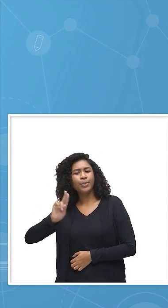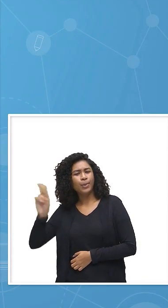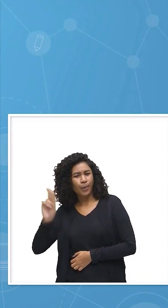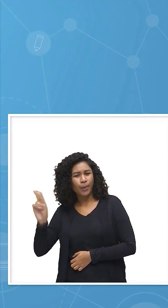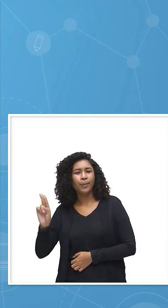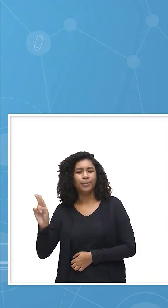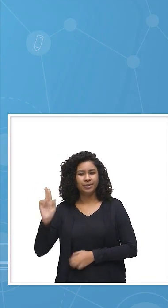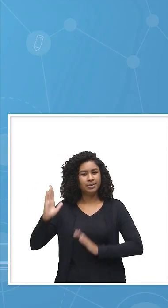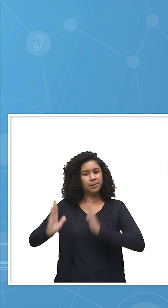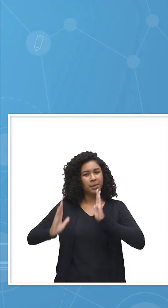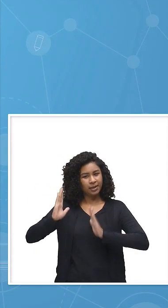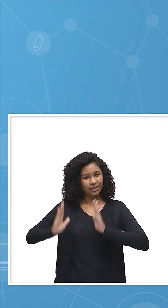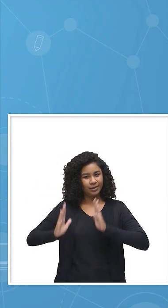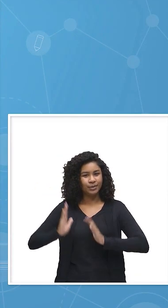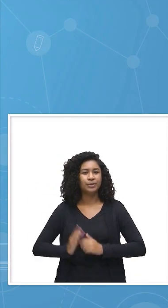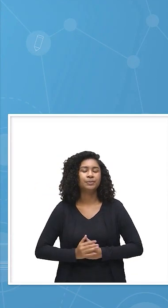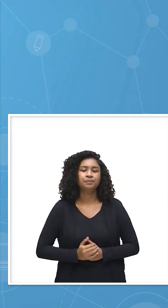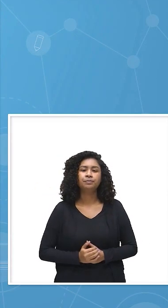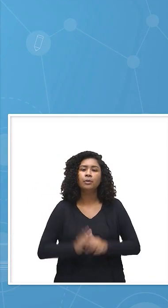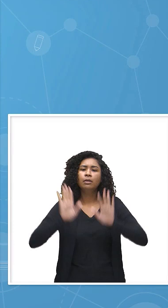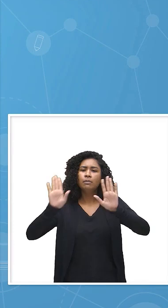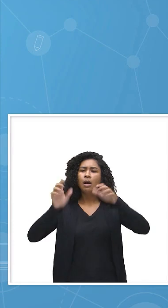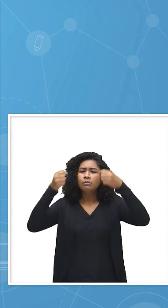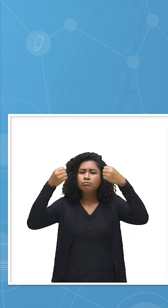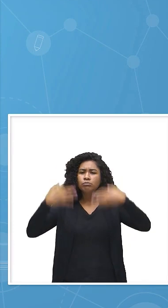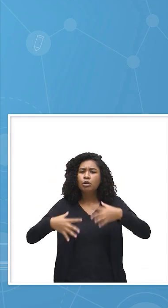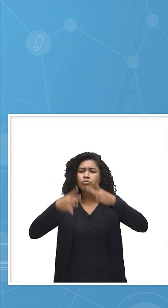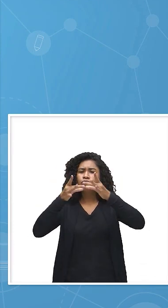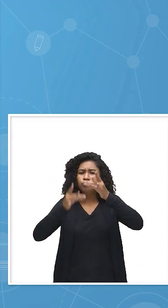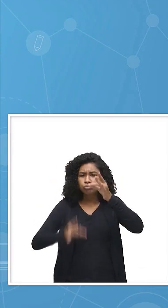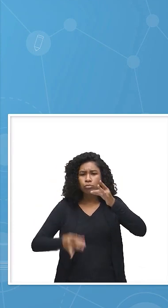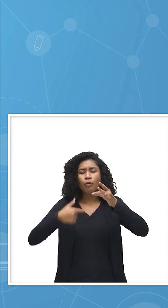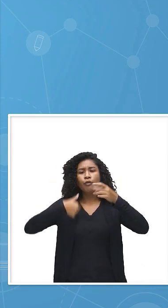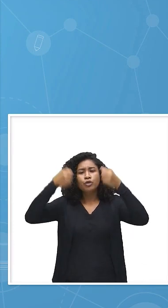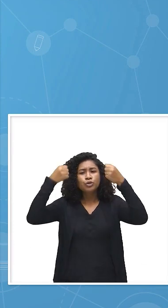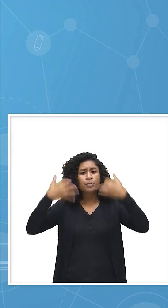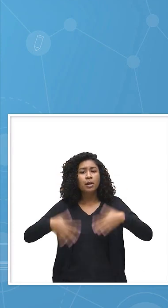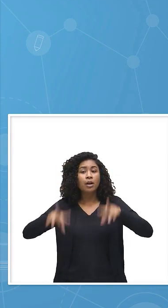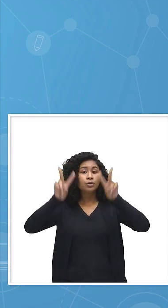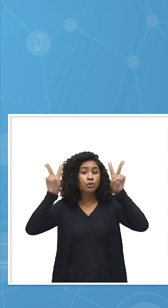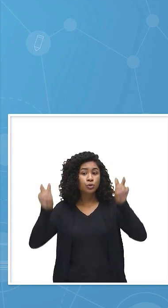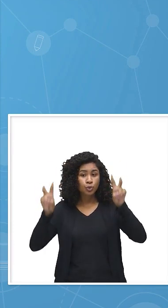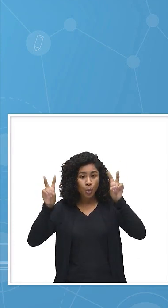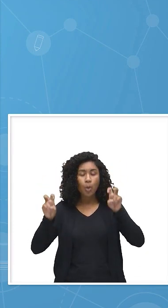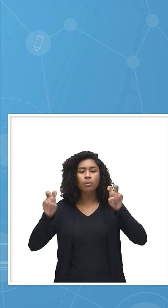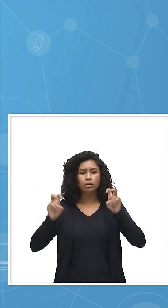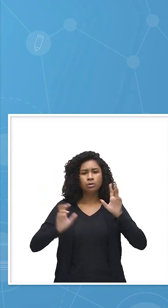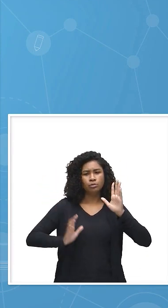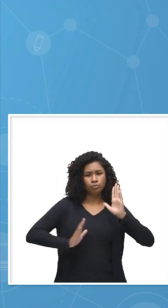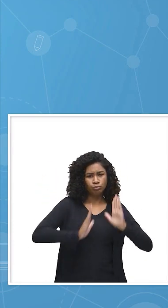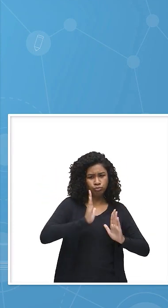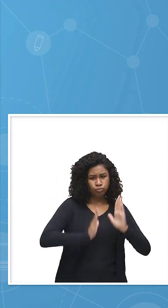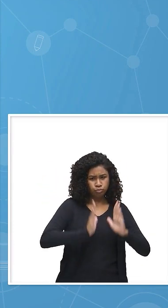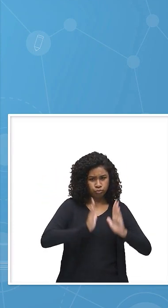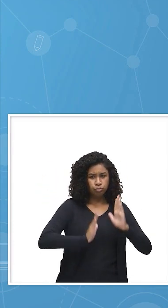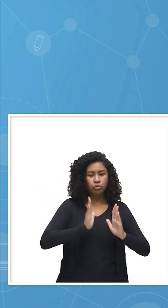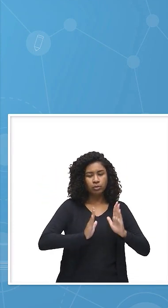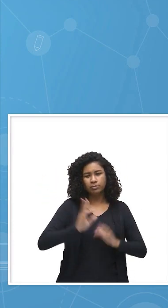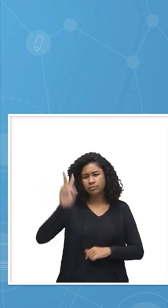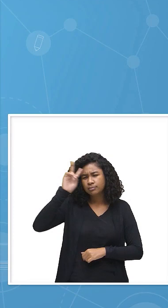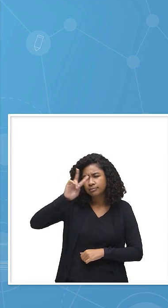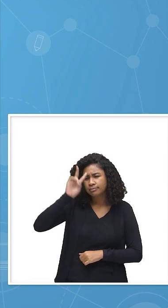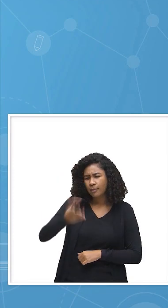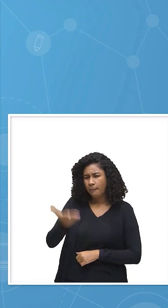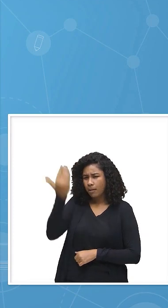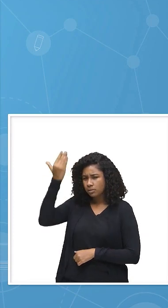hoje, tá? Então, para ser mais exata, a gente vai falar aí desse momento de passagem, né? Porque nos primeiros tempos,